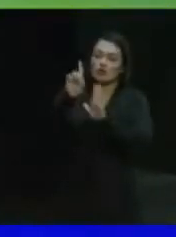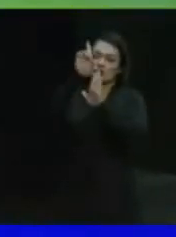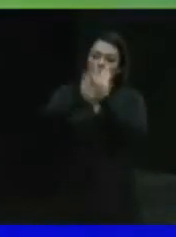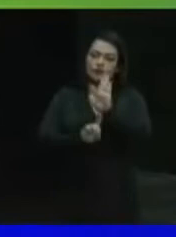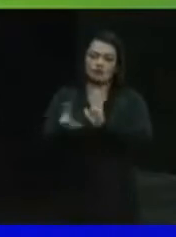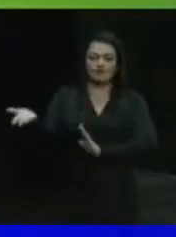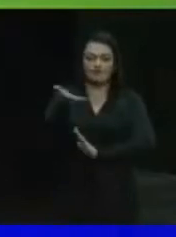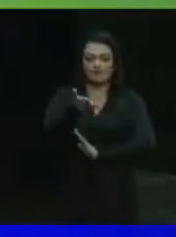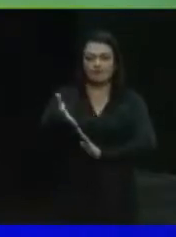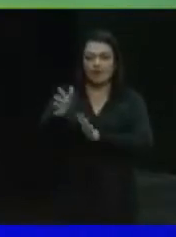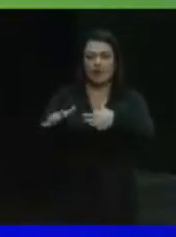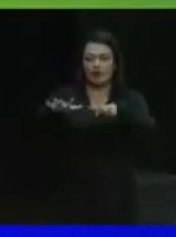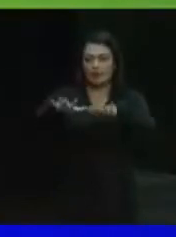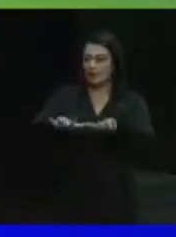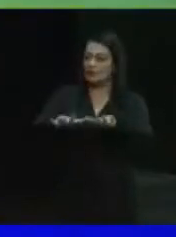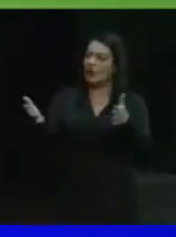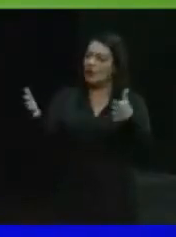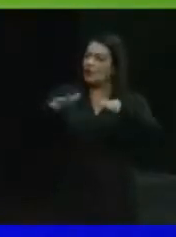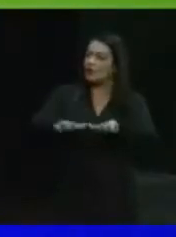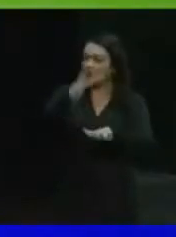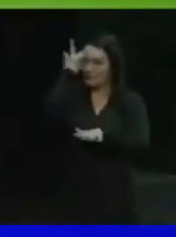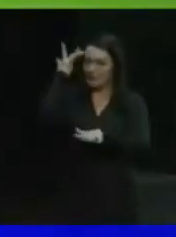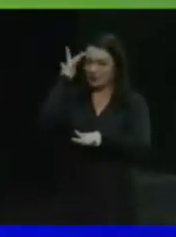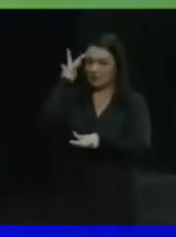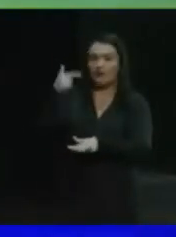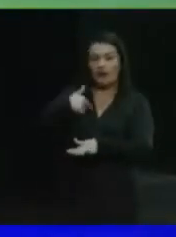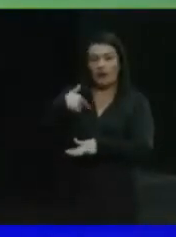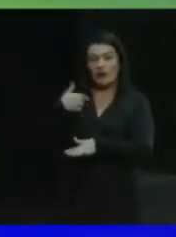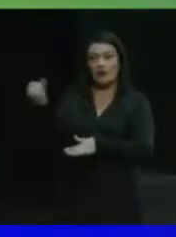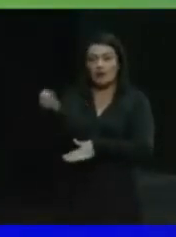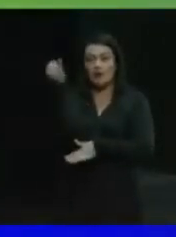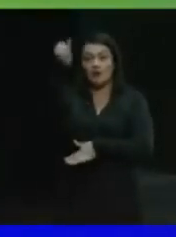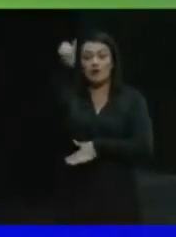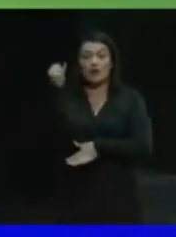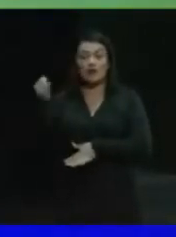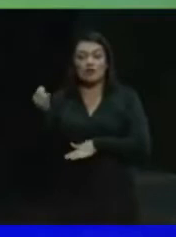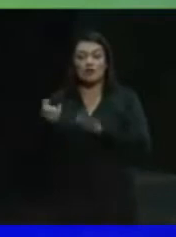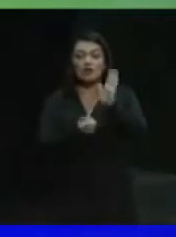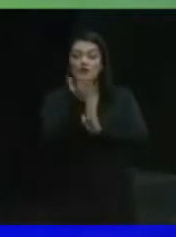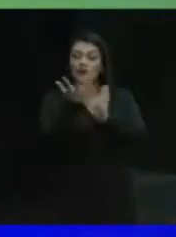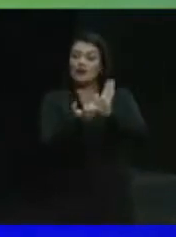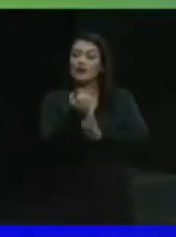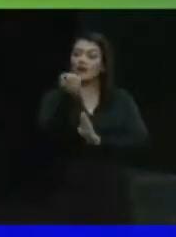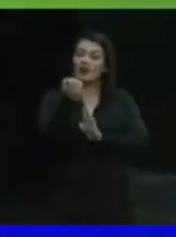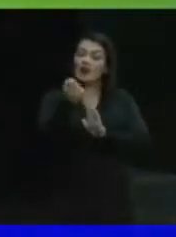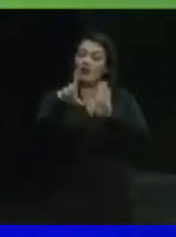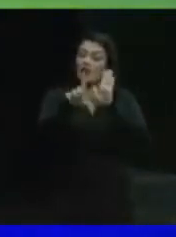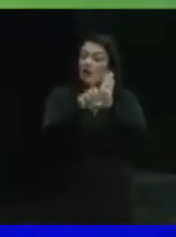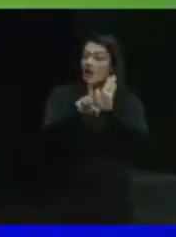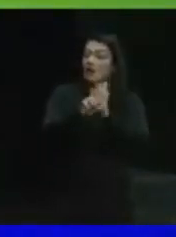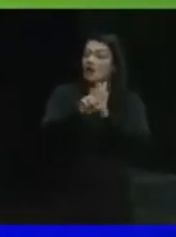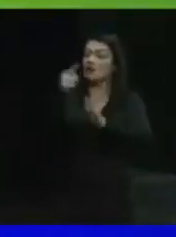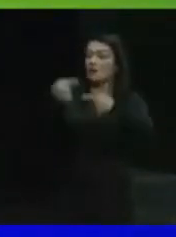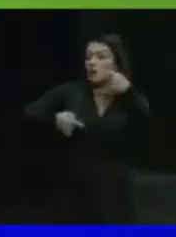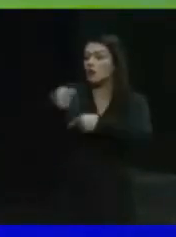delas. Ela me despertou quanto à importância de adoção de políticas que atendam a essas pessoas em